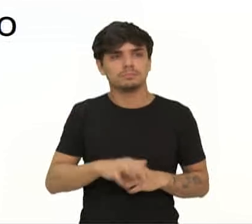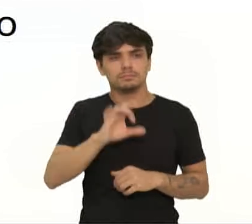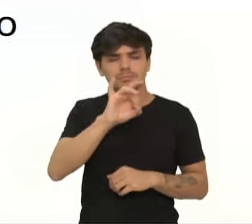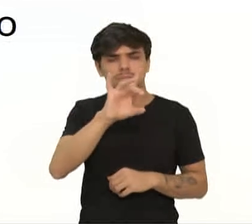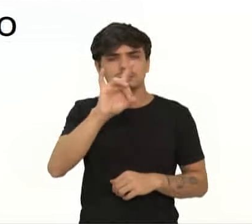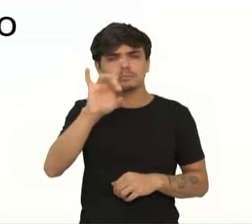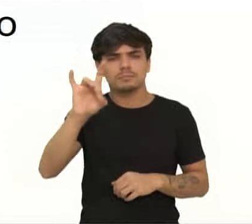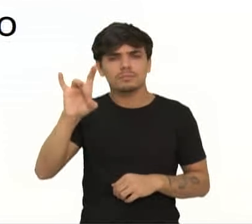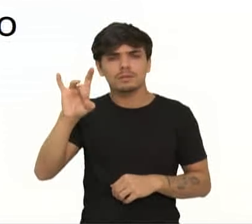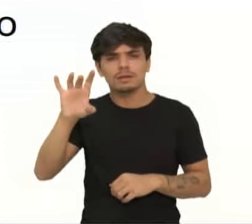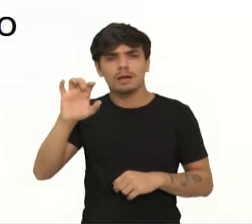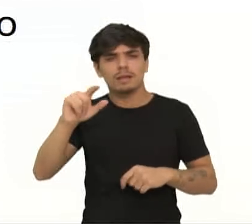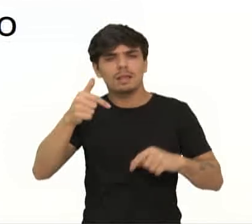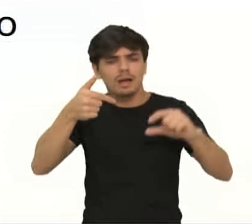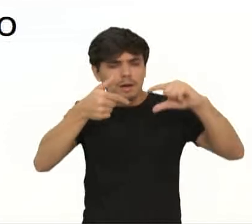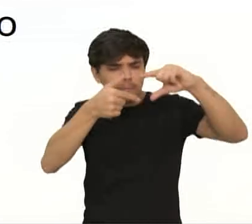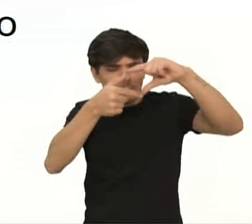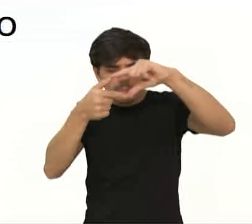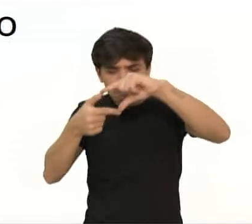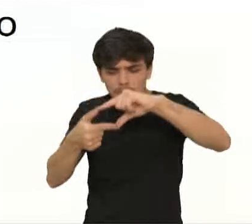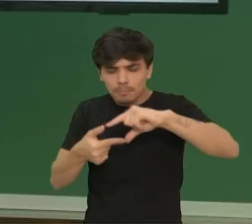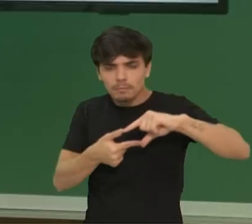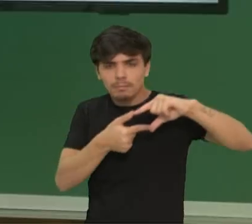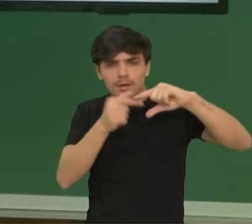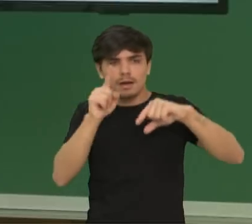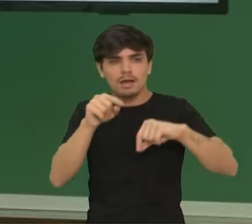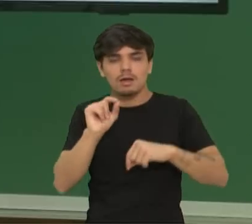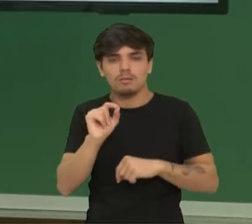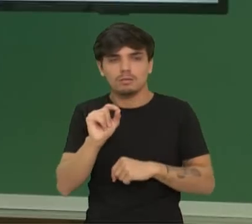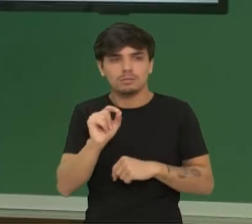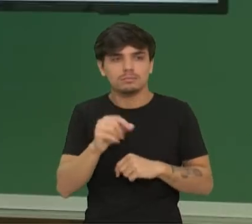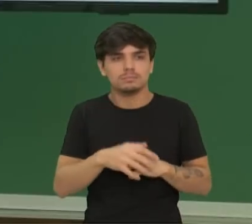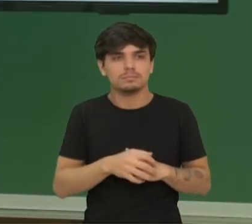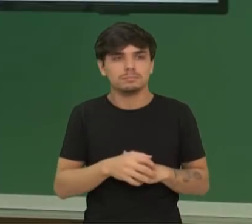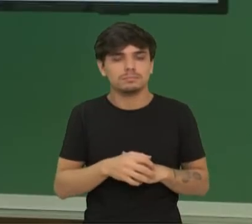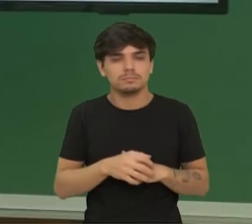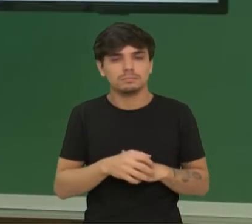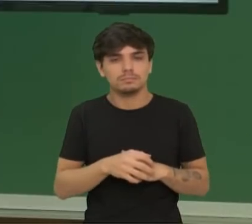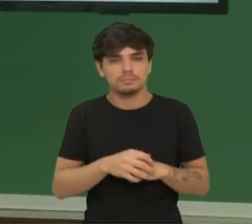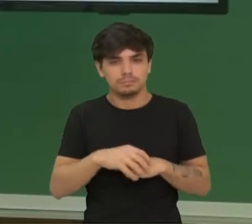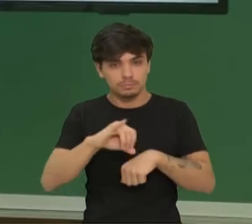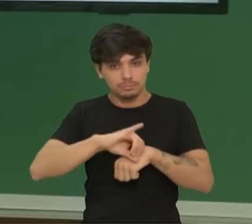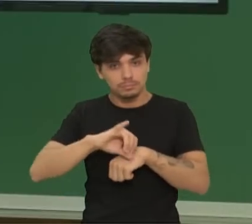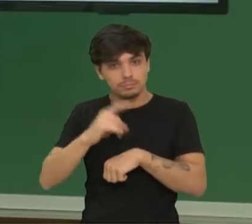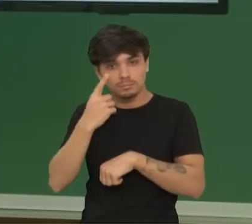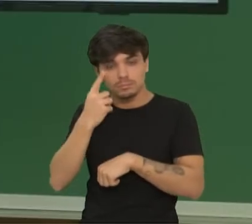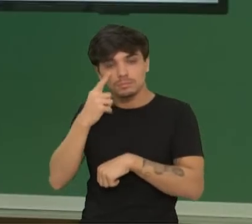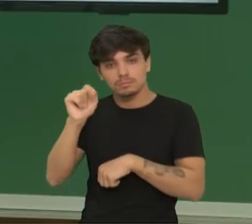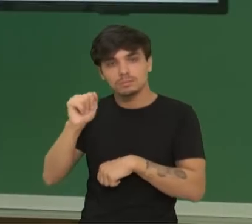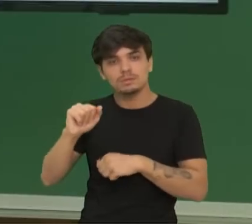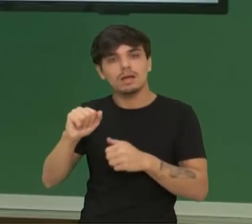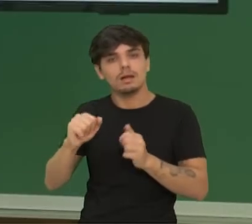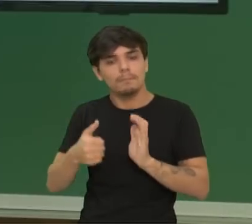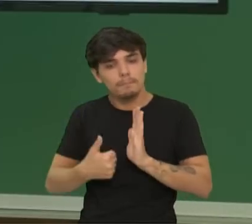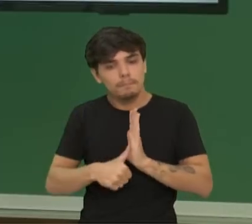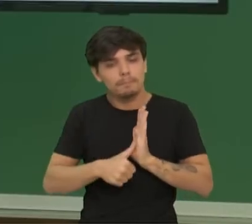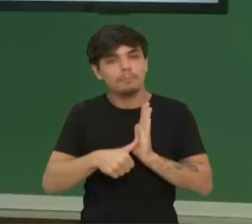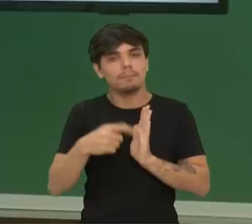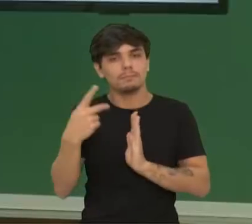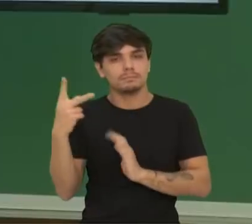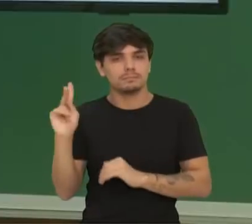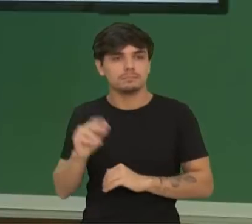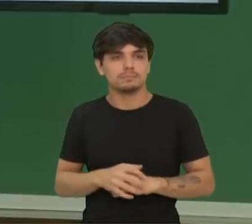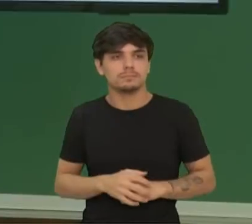cada bandeira dessa era um principado, E esse era o brasão deles. Vamos entender o porquê tudo